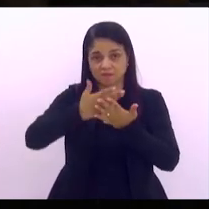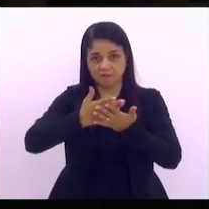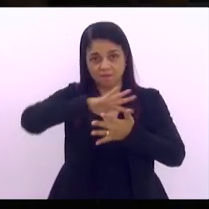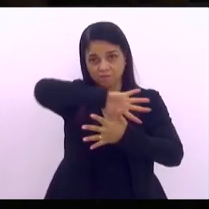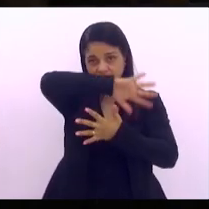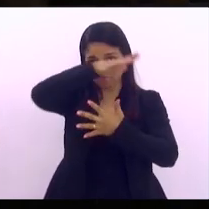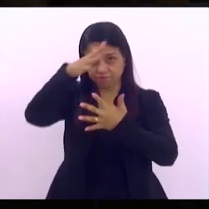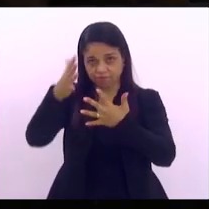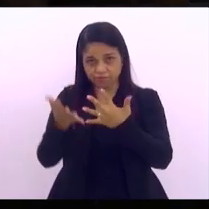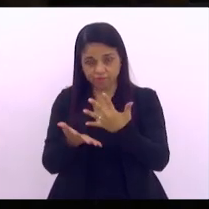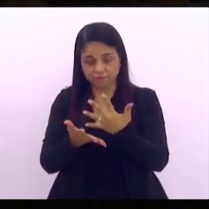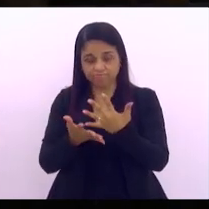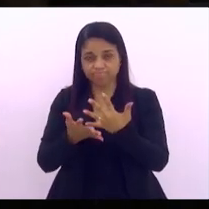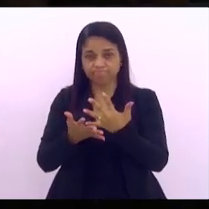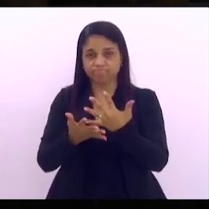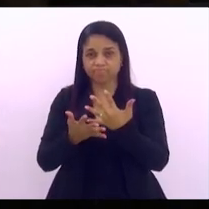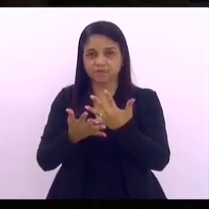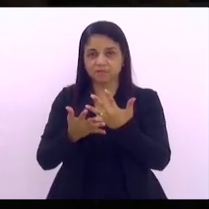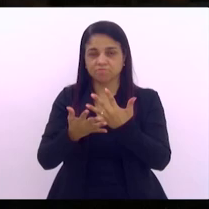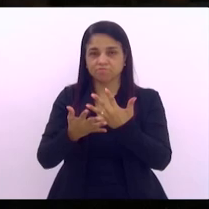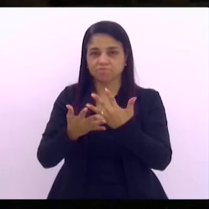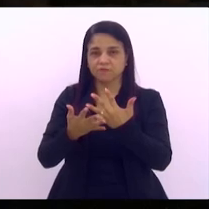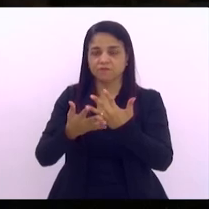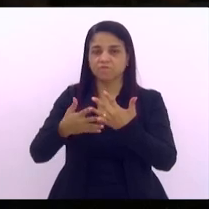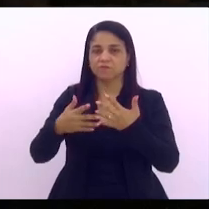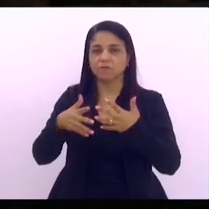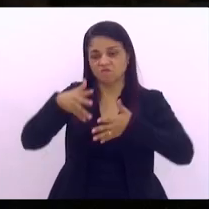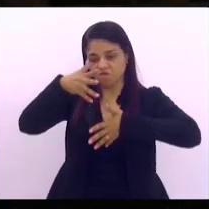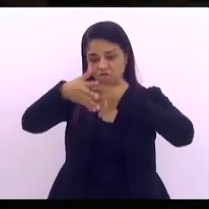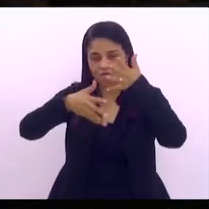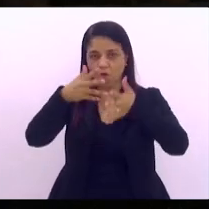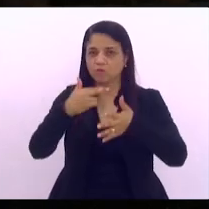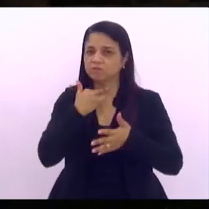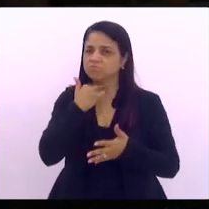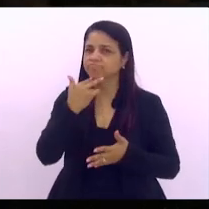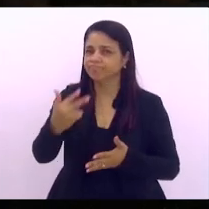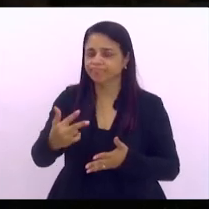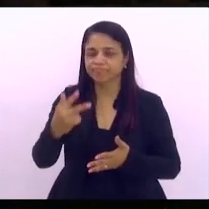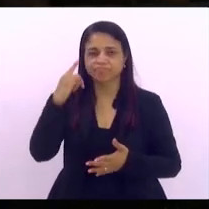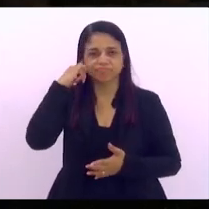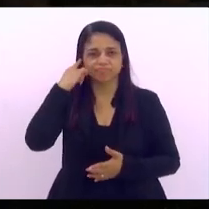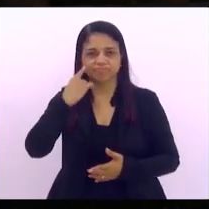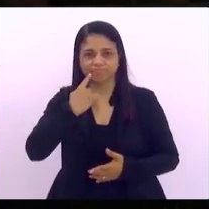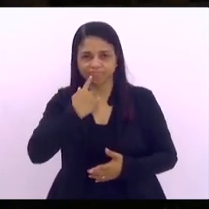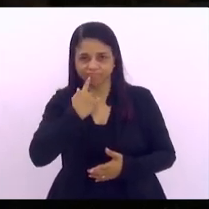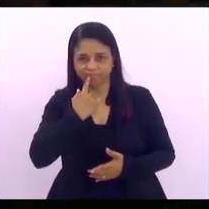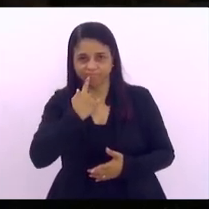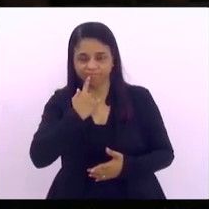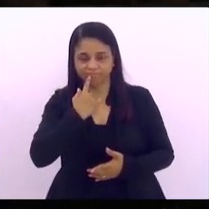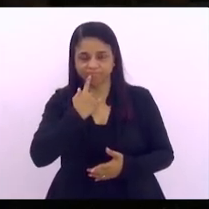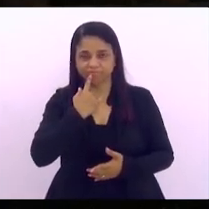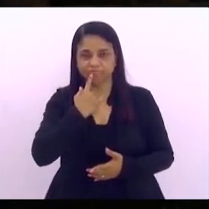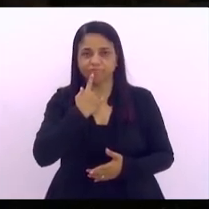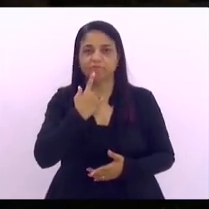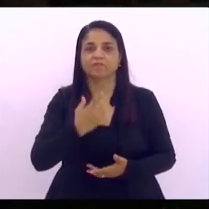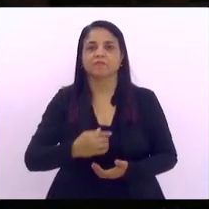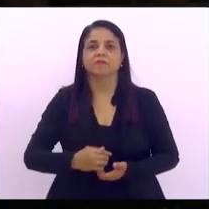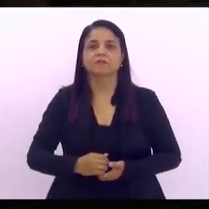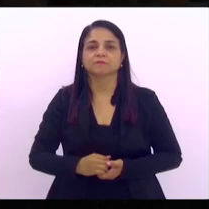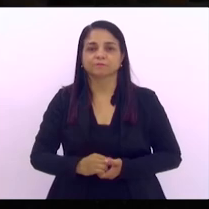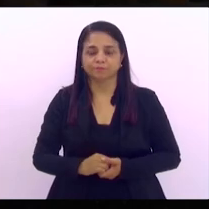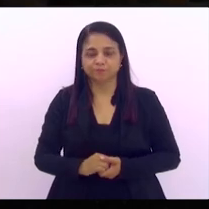da língua de Libras, que leva a nossa voz aos portadores de